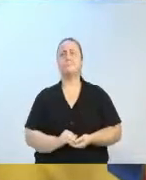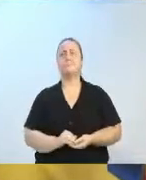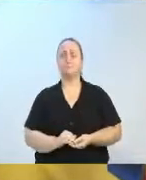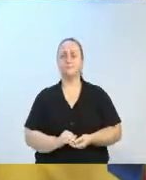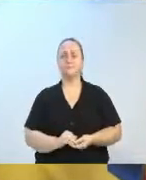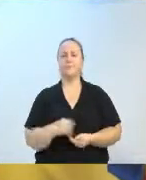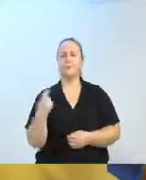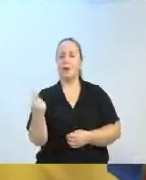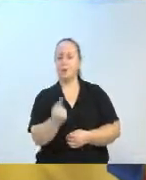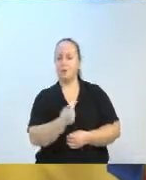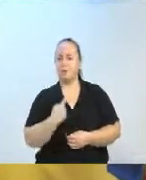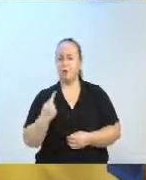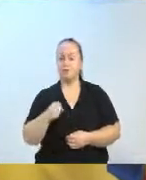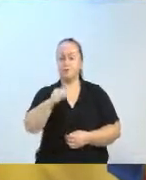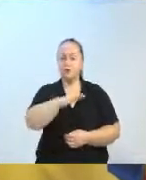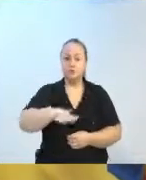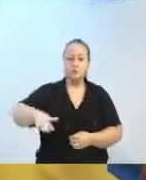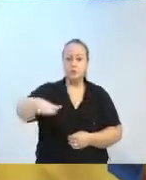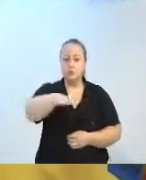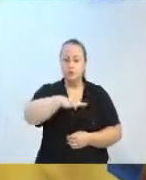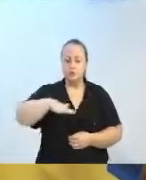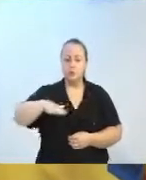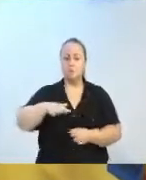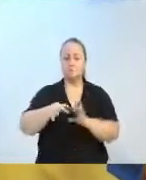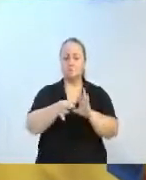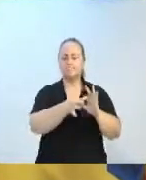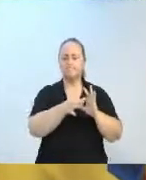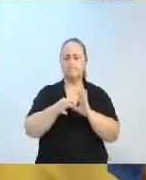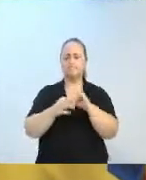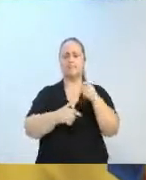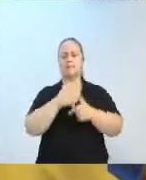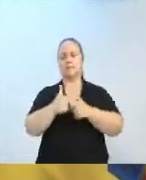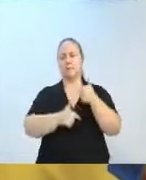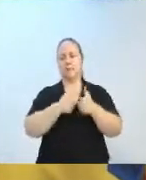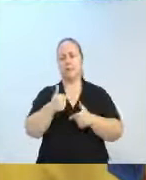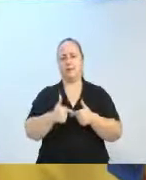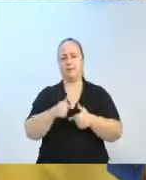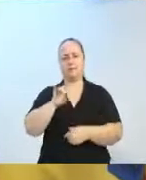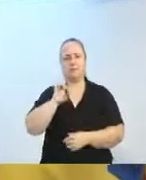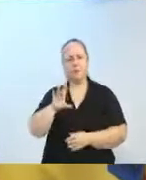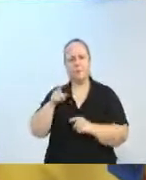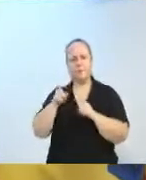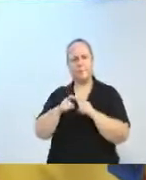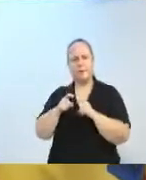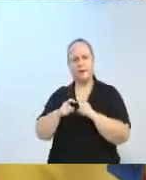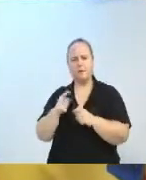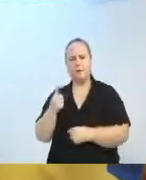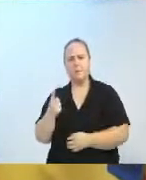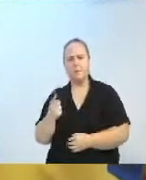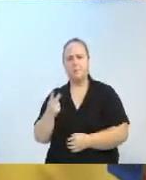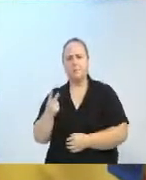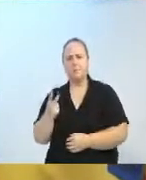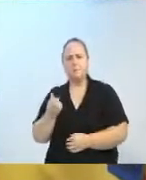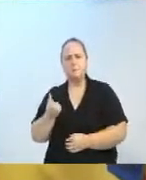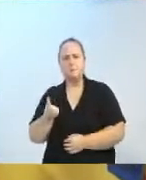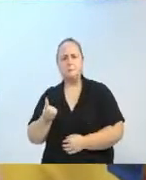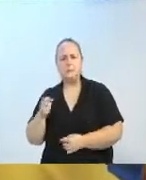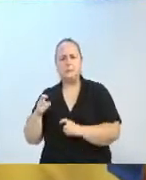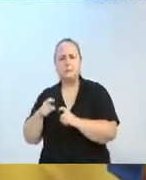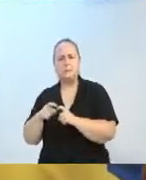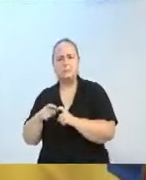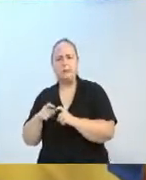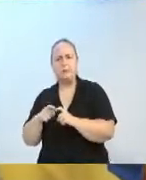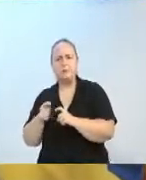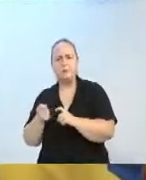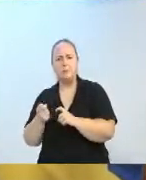trabalhar em conjunto. Isso não é uma questão apenas médica, de um médico, de 2 médicos, meia dúzia, da